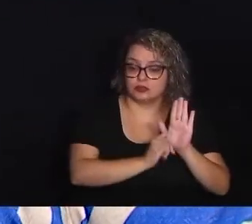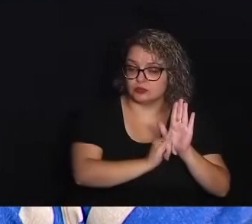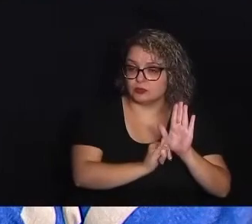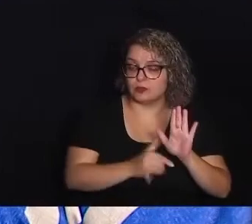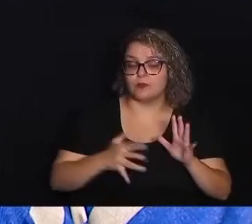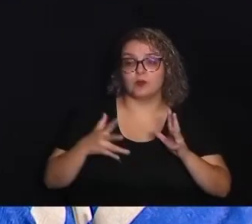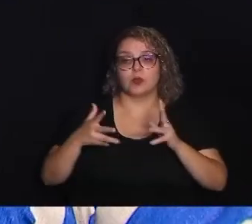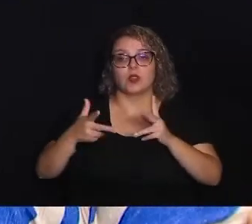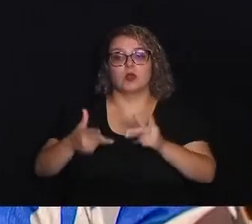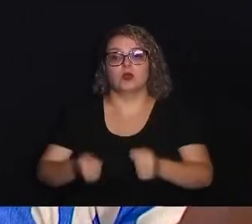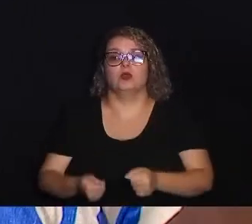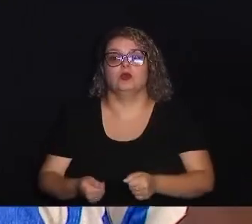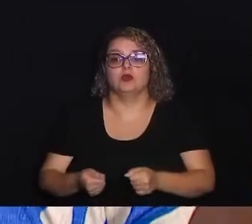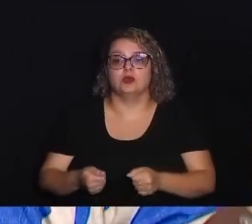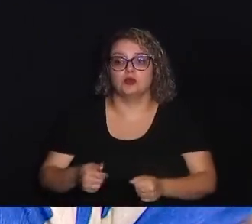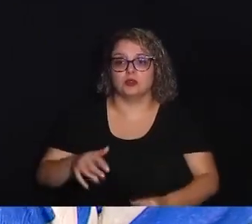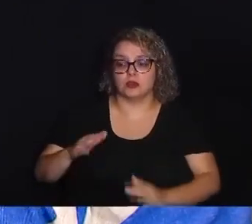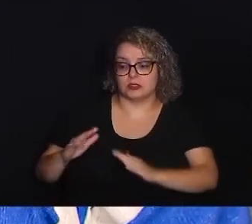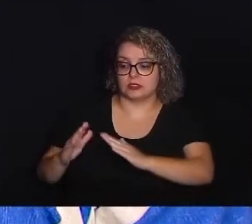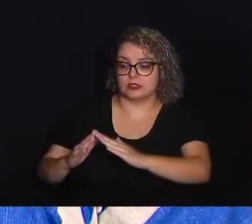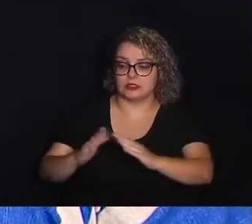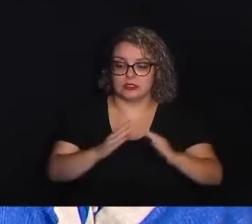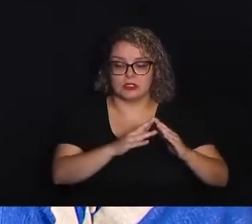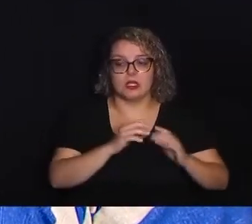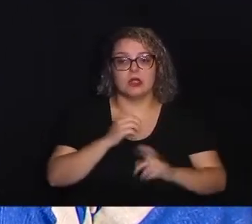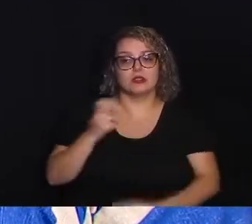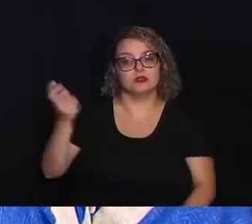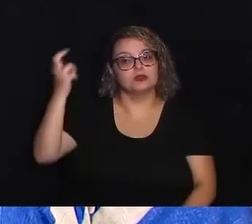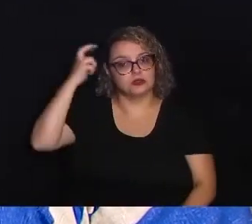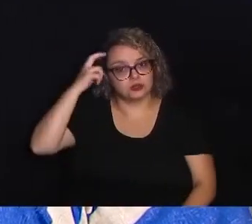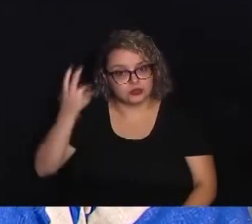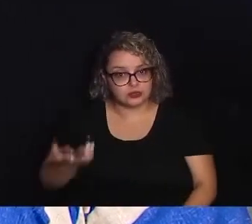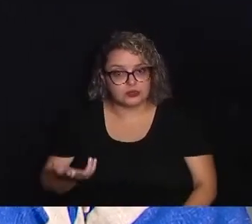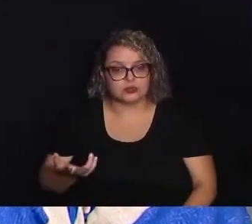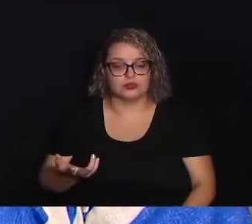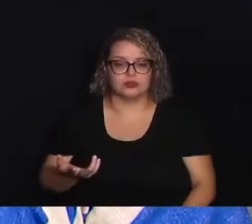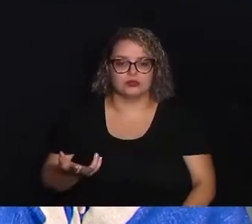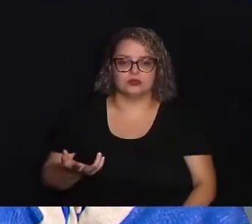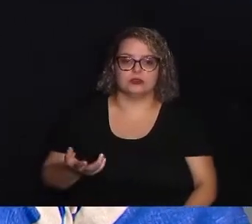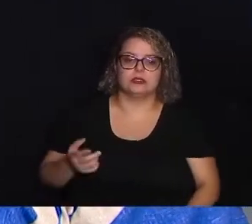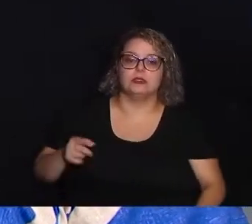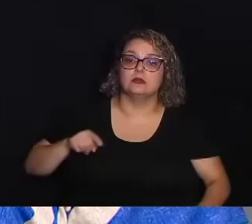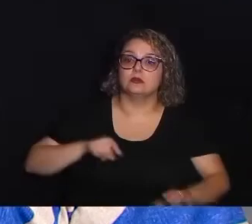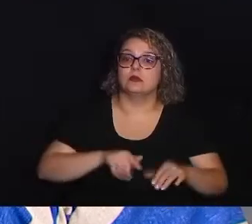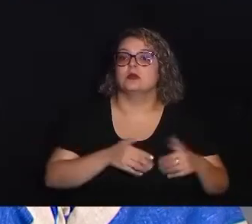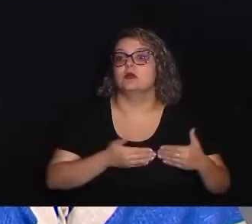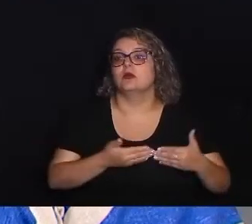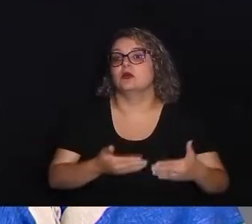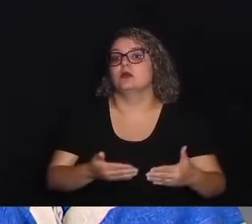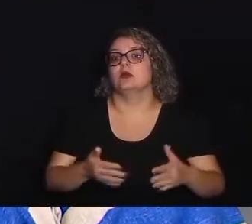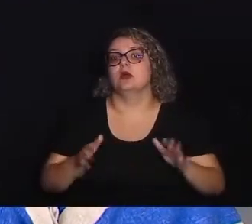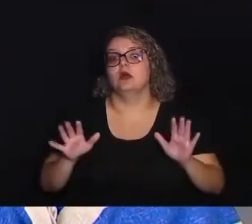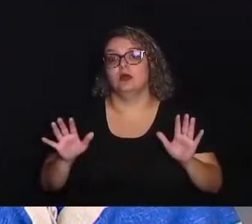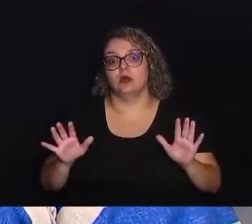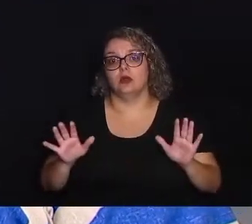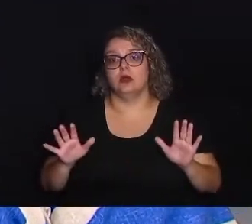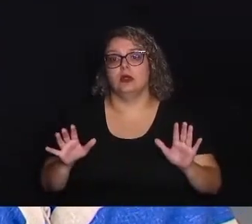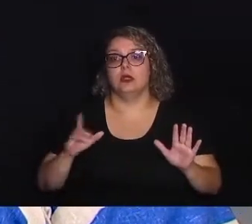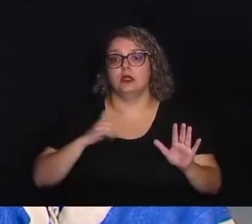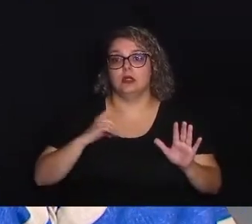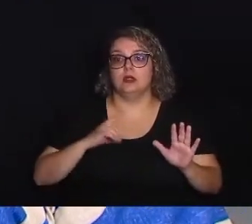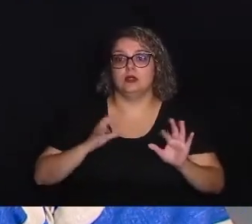um documentário com todas as nossas casas de Cultura então este avanço ele